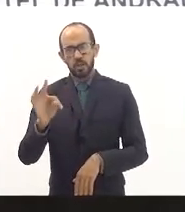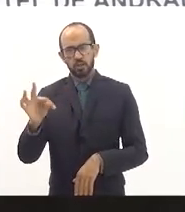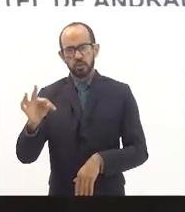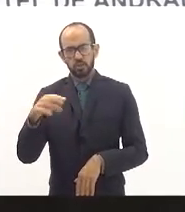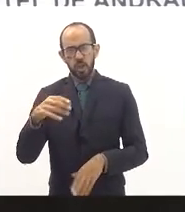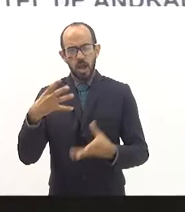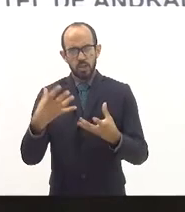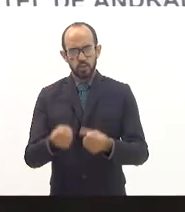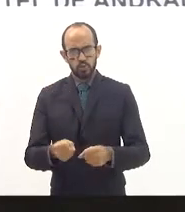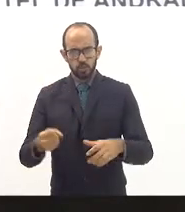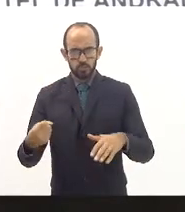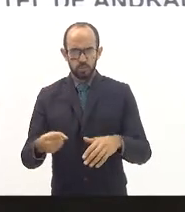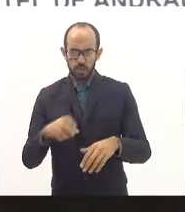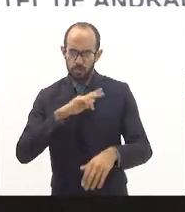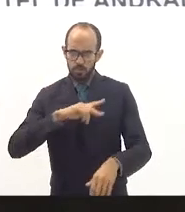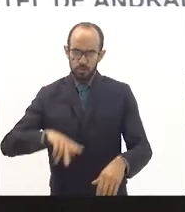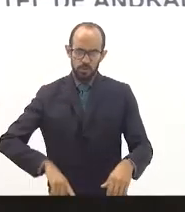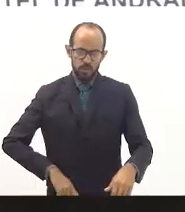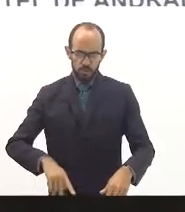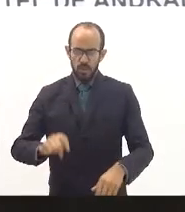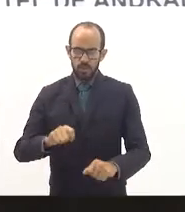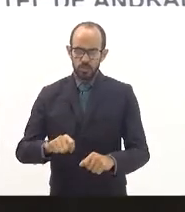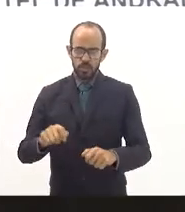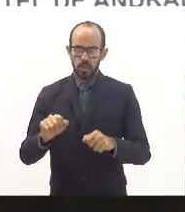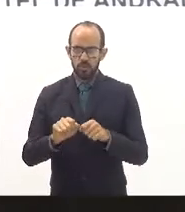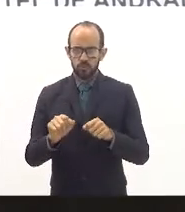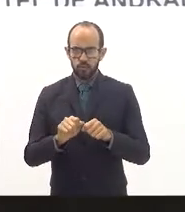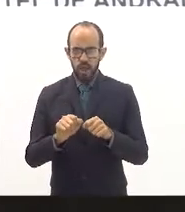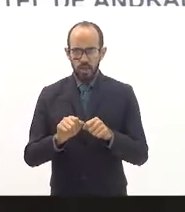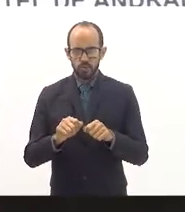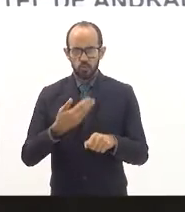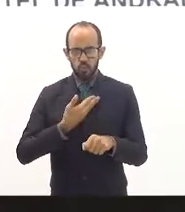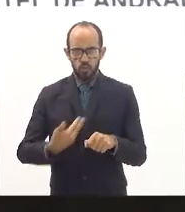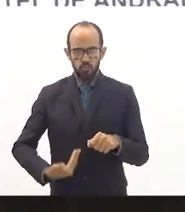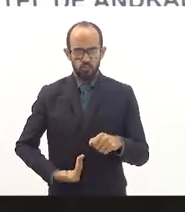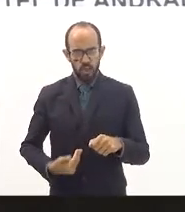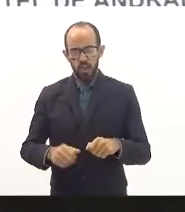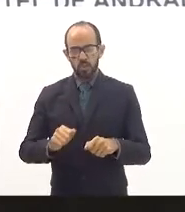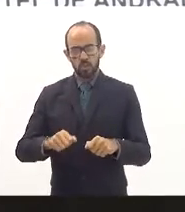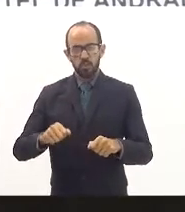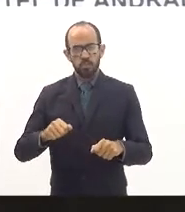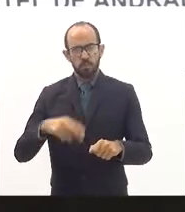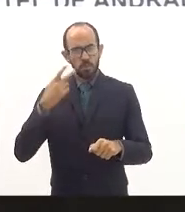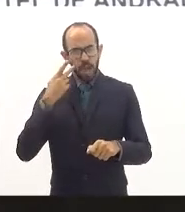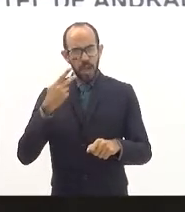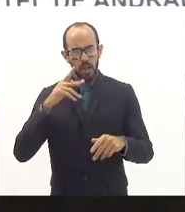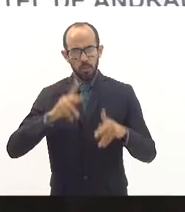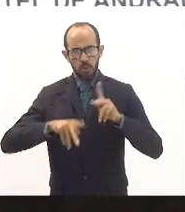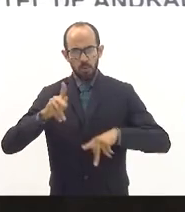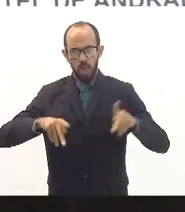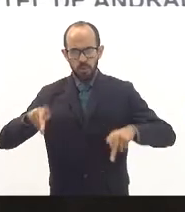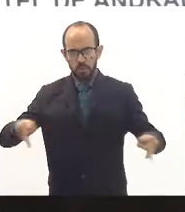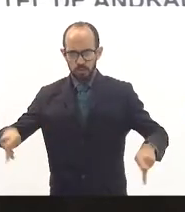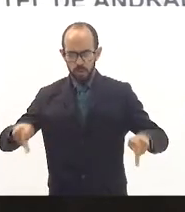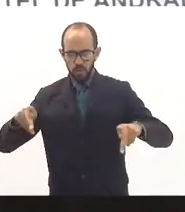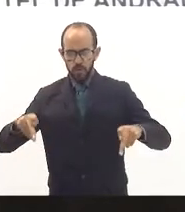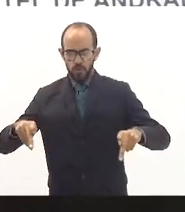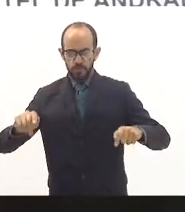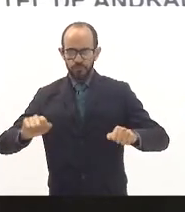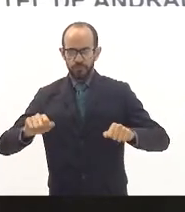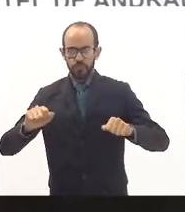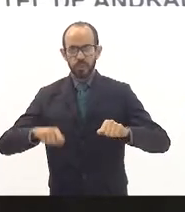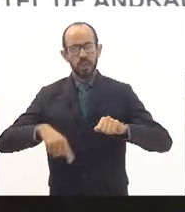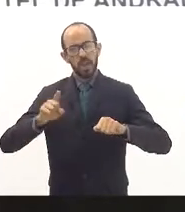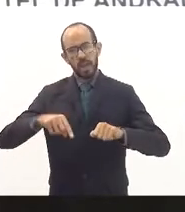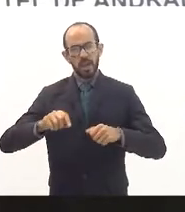República. Implanta um governo progressista e popular, cuja plataforma eram as reformas